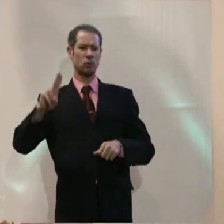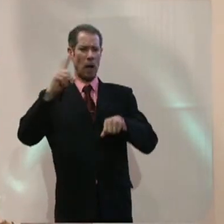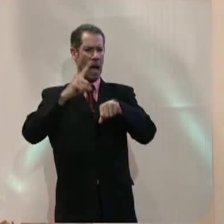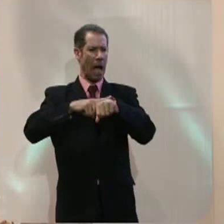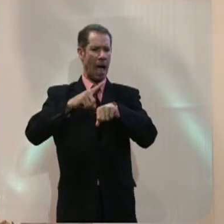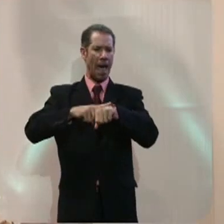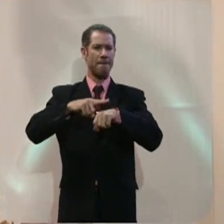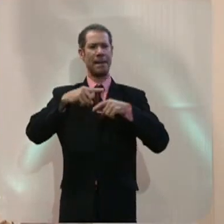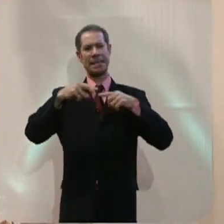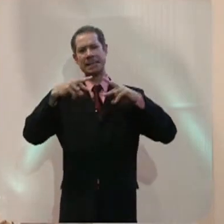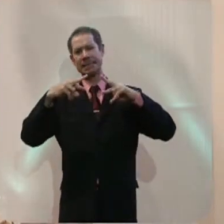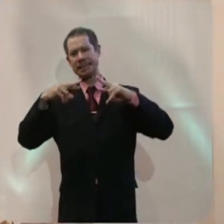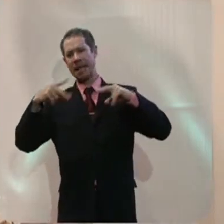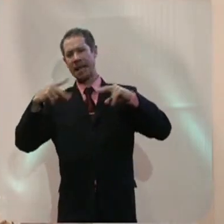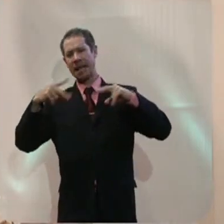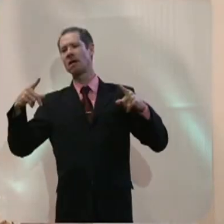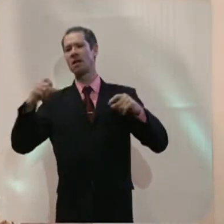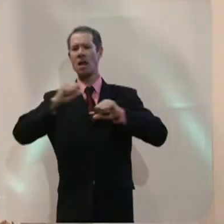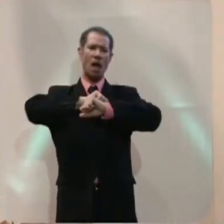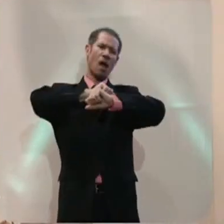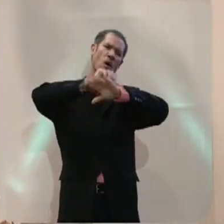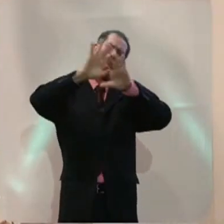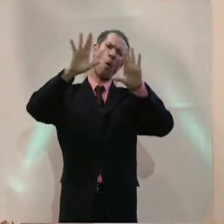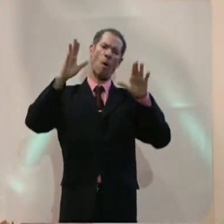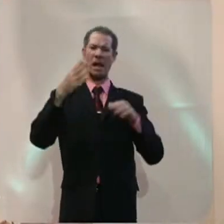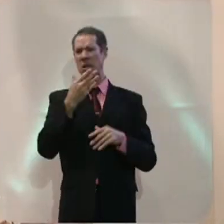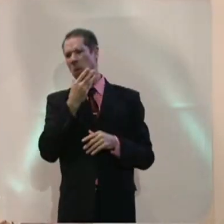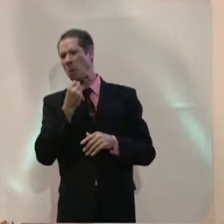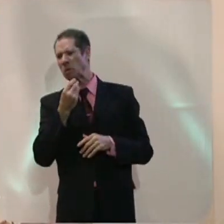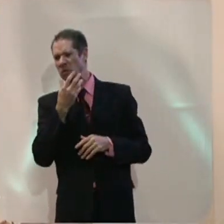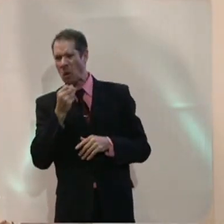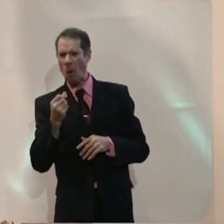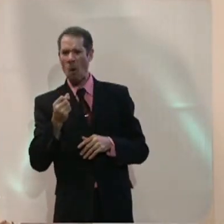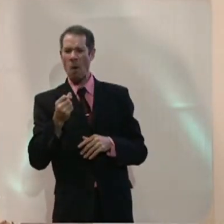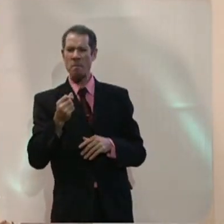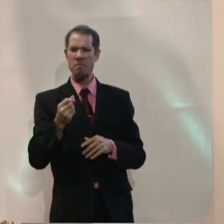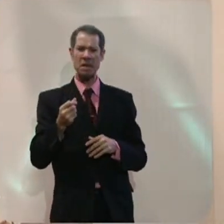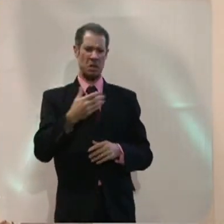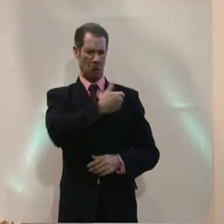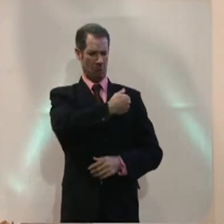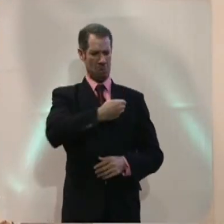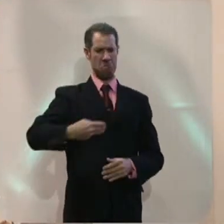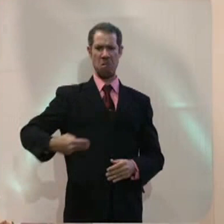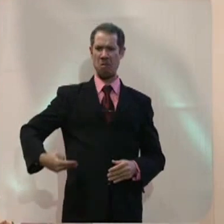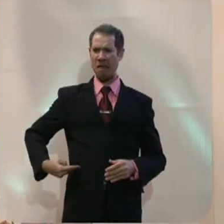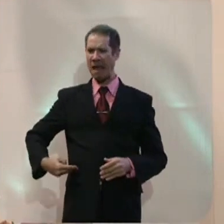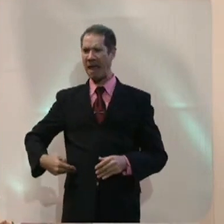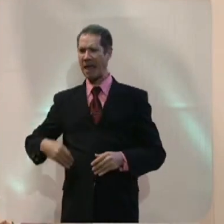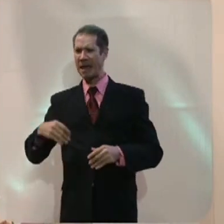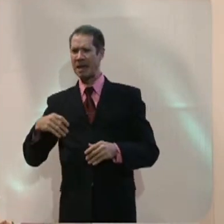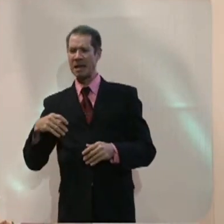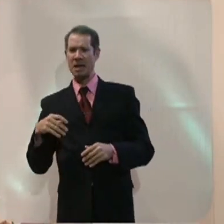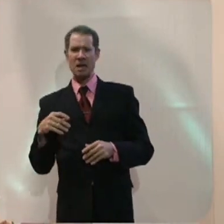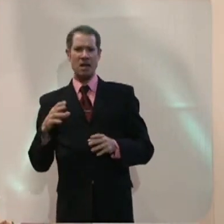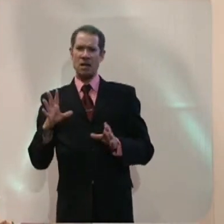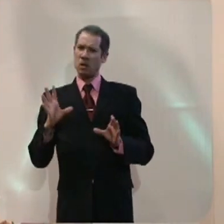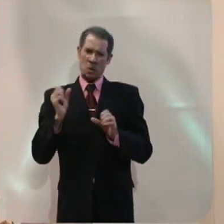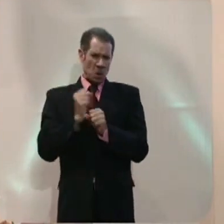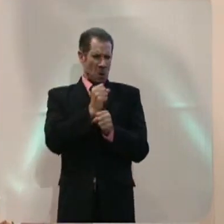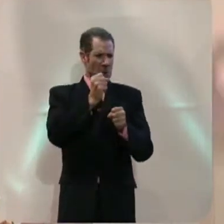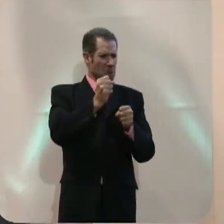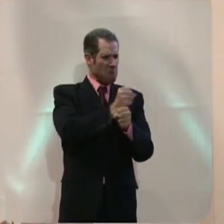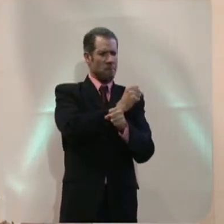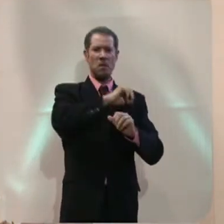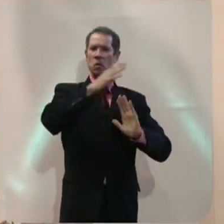épocas diferentes a glória dos homens, inclusive recursos de governo, para que ele seja totalmente reconstruído